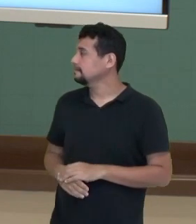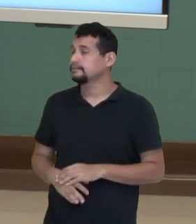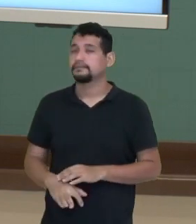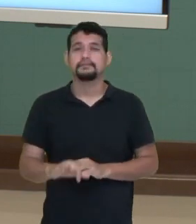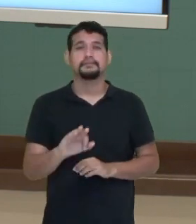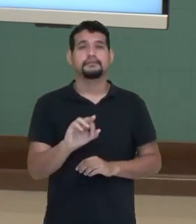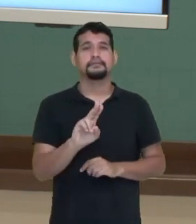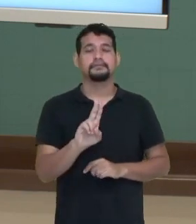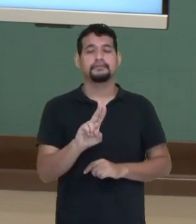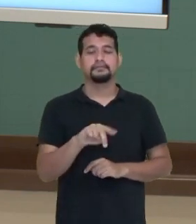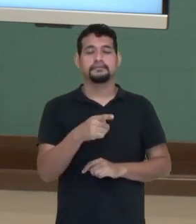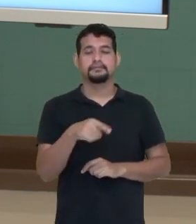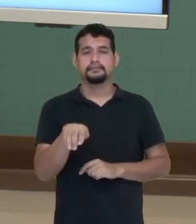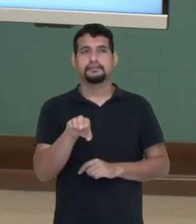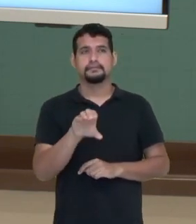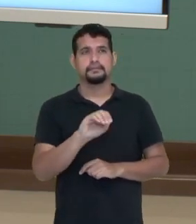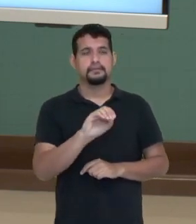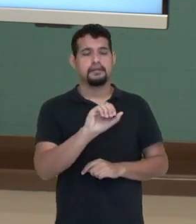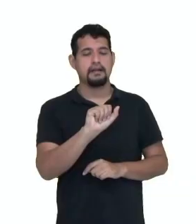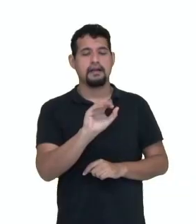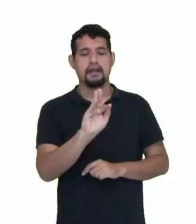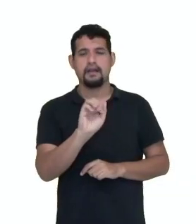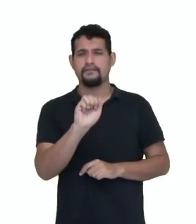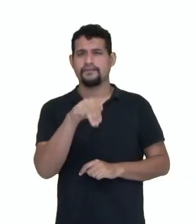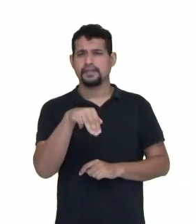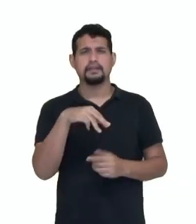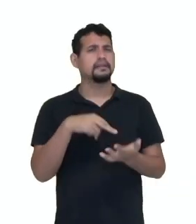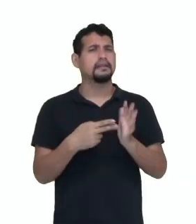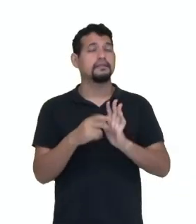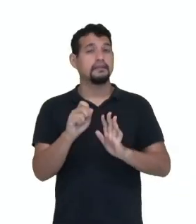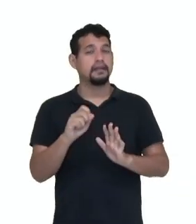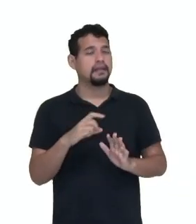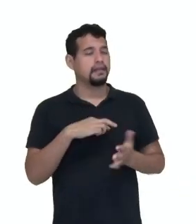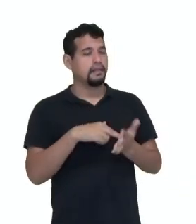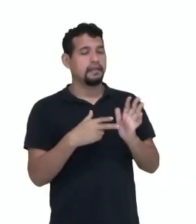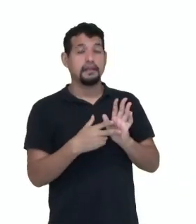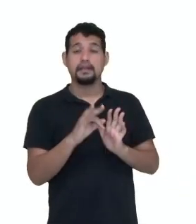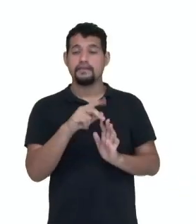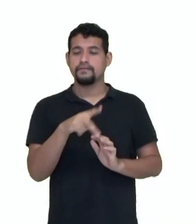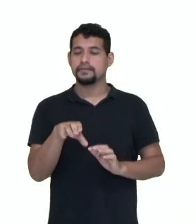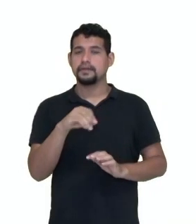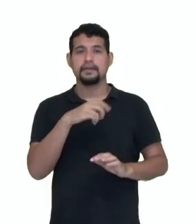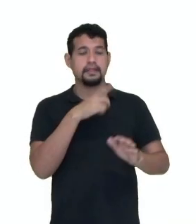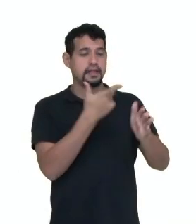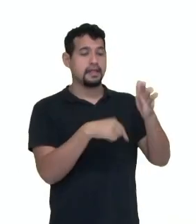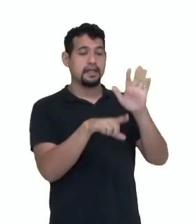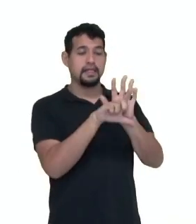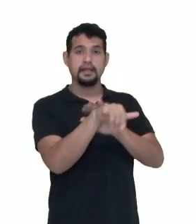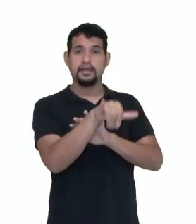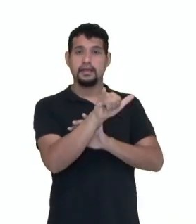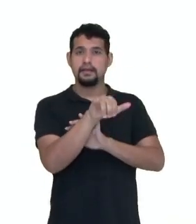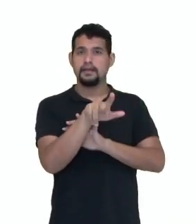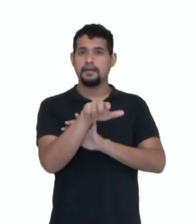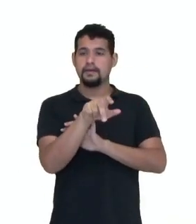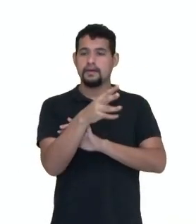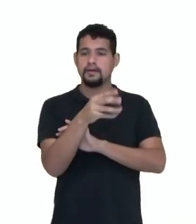afim, olha esse nome aqui, ó. Essa situação corresponde a uma função cuja lei y igual a